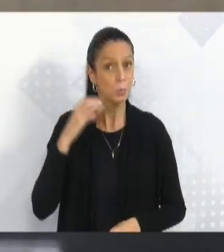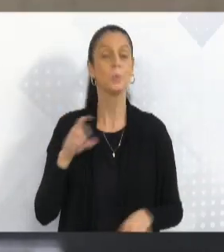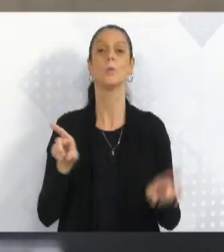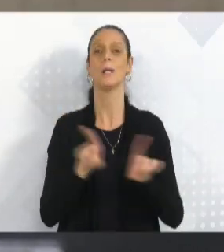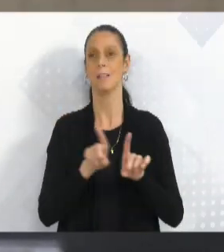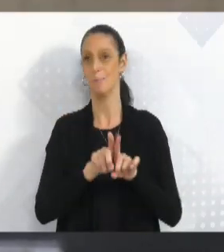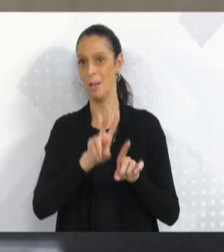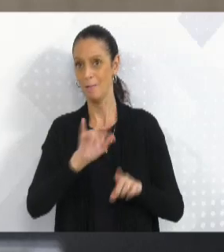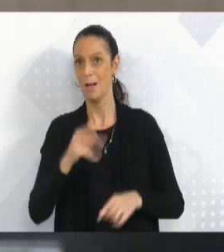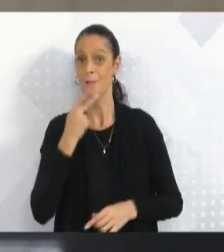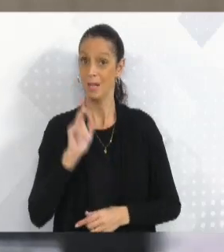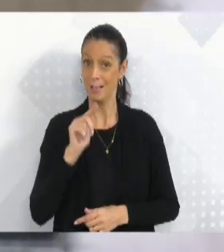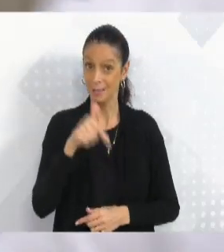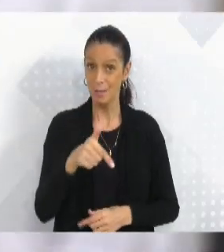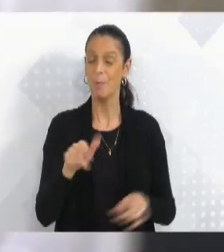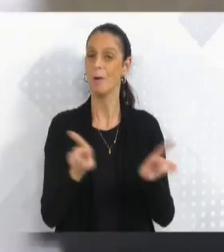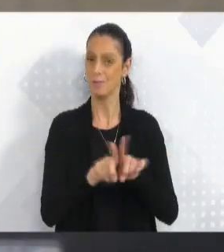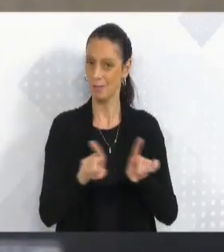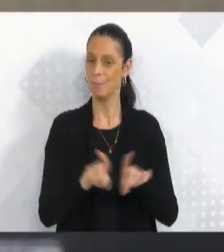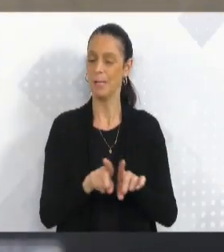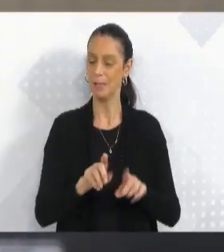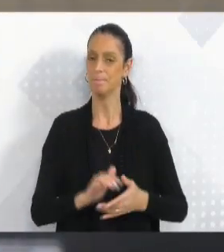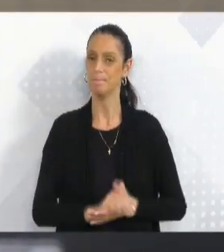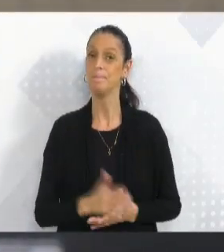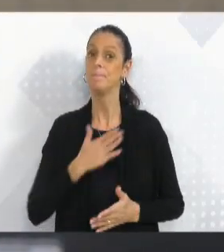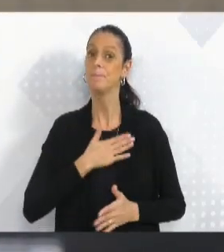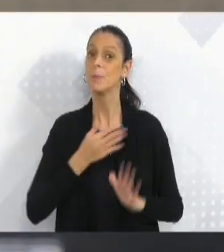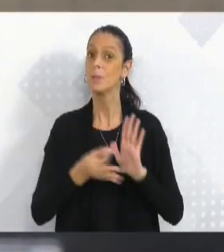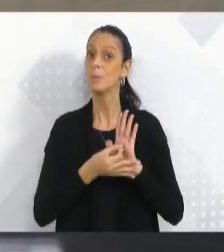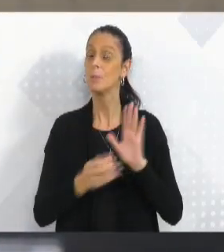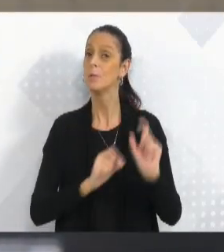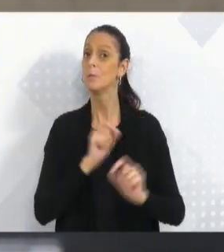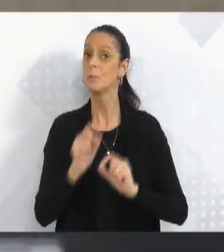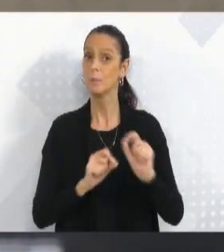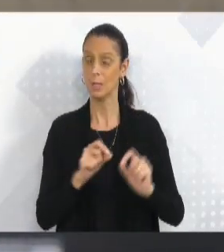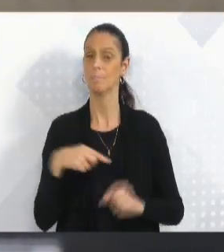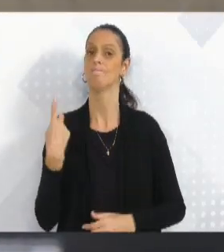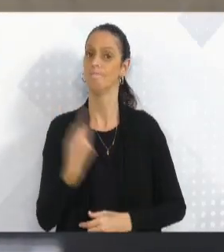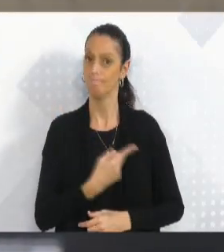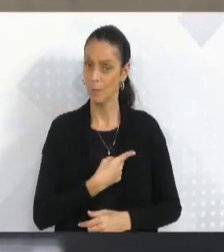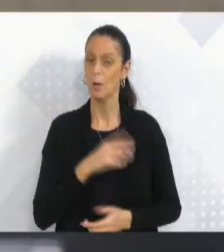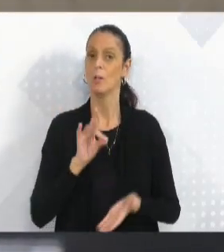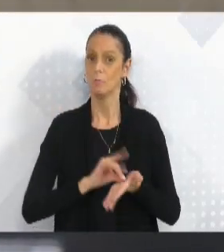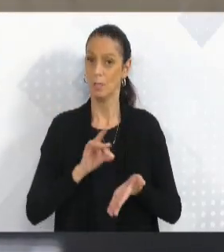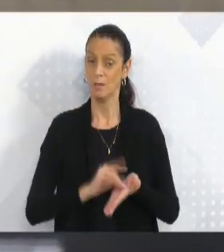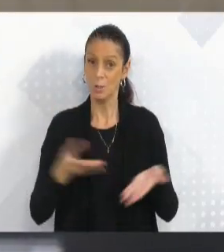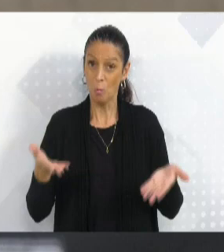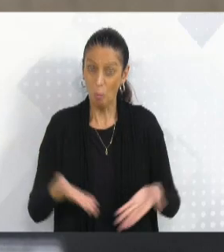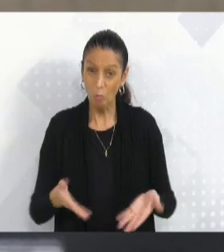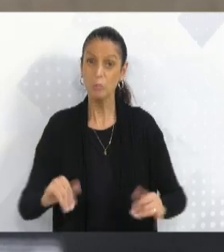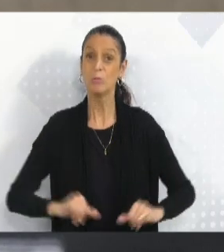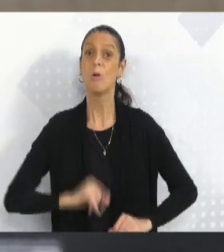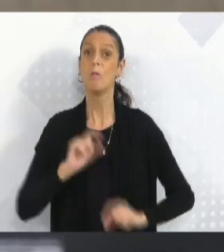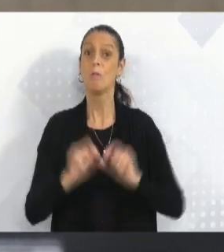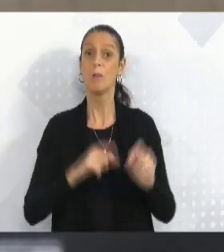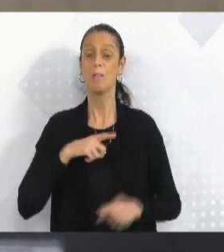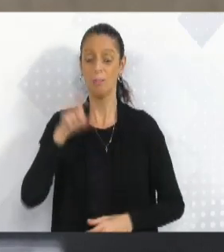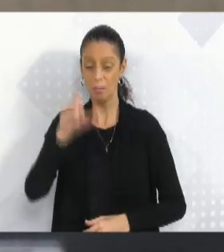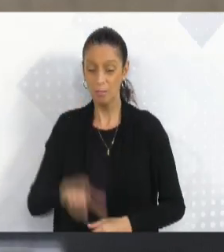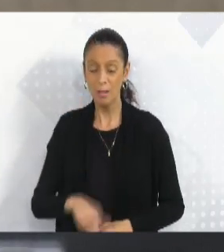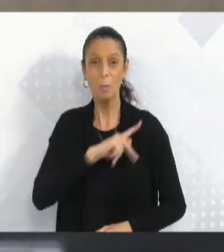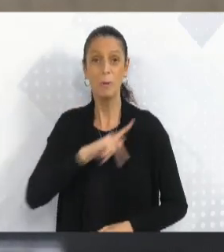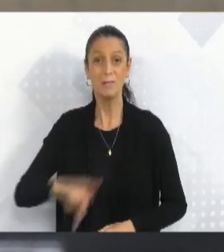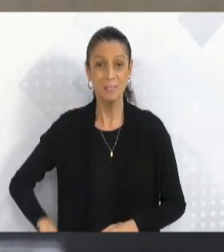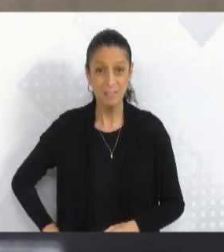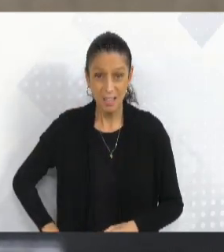colocará a brilhantemente aqui na minha opinião nós somos vítimas de um desgoverno que comete crime lesa Pátria